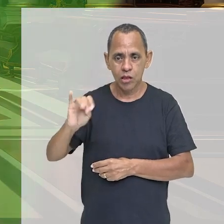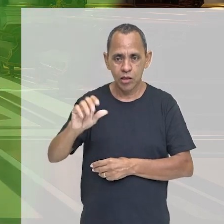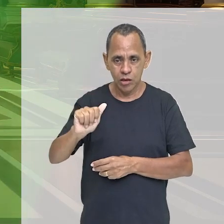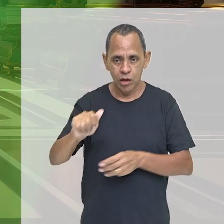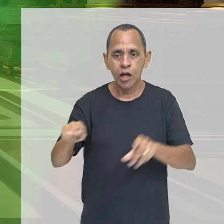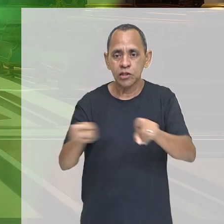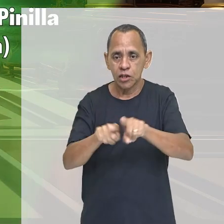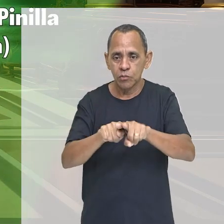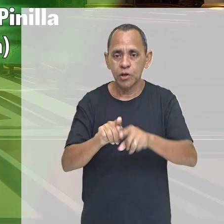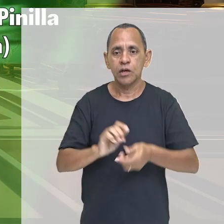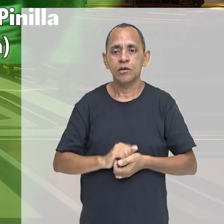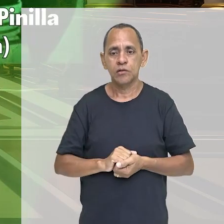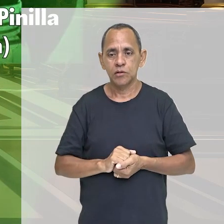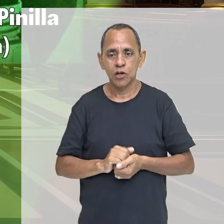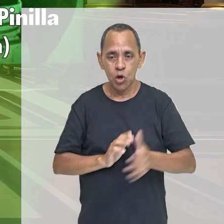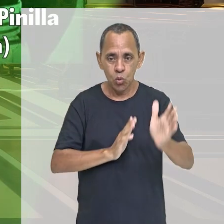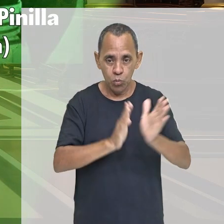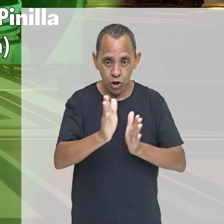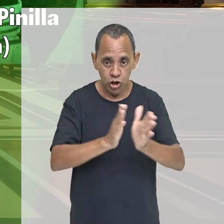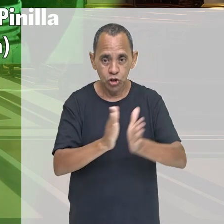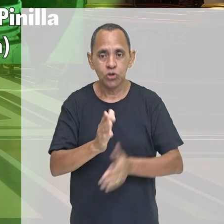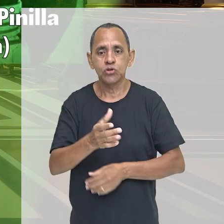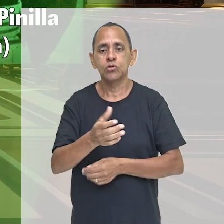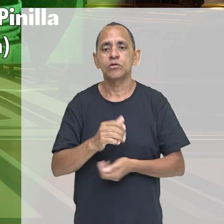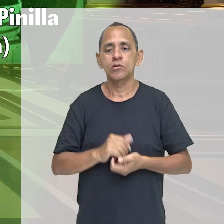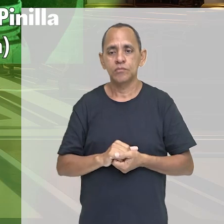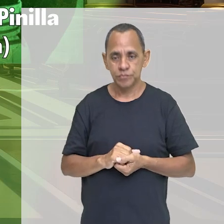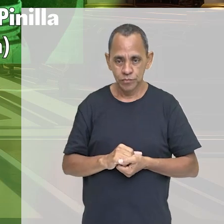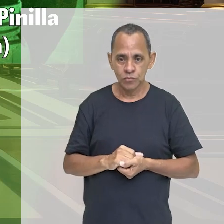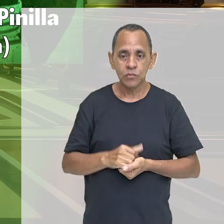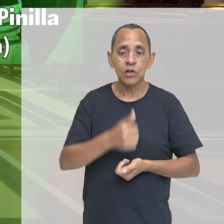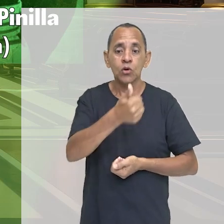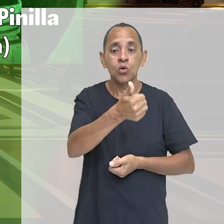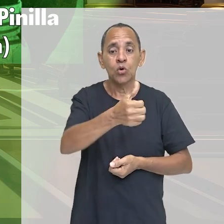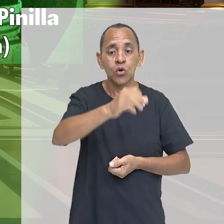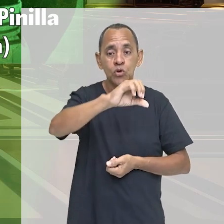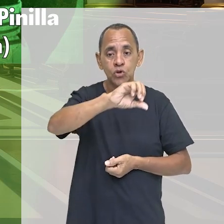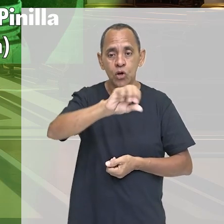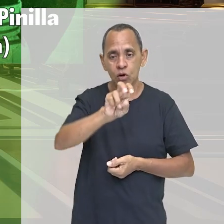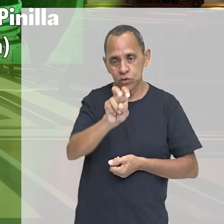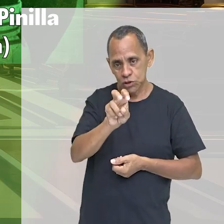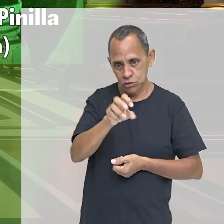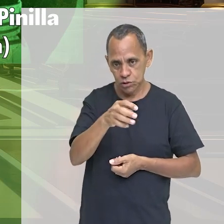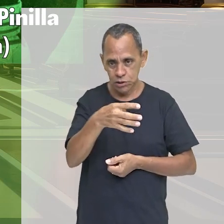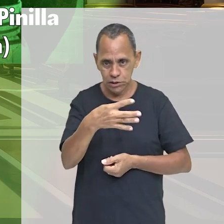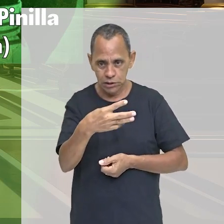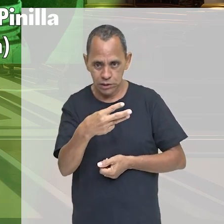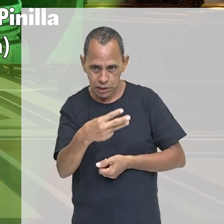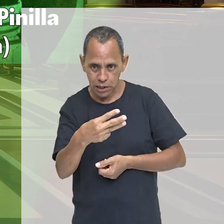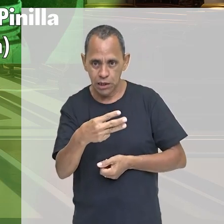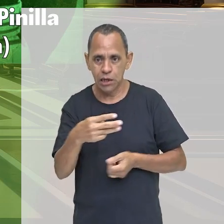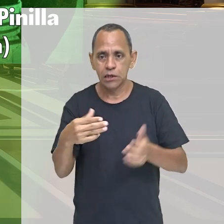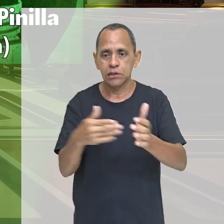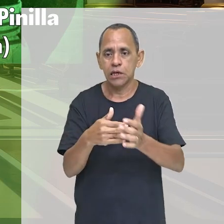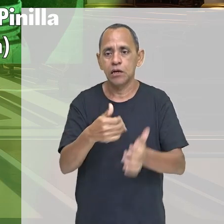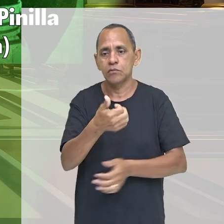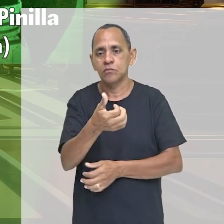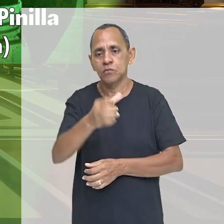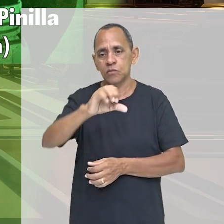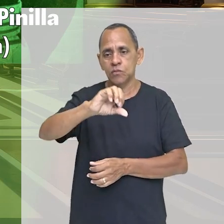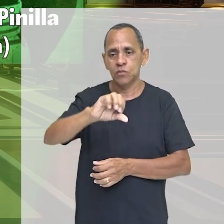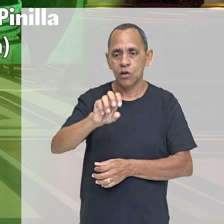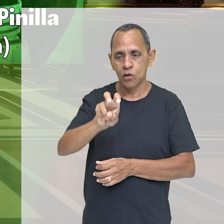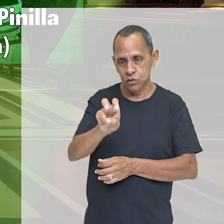a Colômbia. Na Colômbia, nós podemos trazer como exemplo Gustavo Rojas Pinilla. Ele ficou de